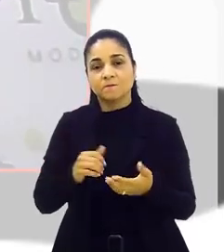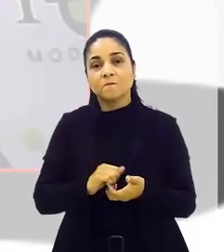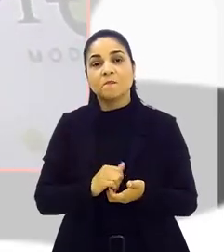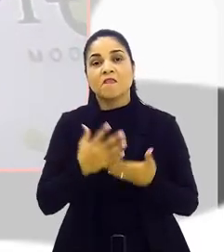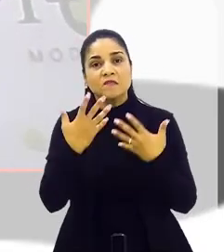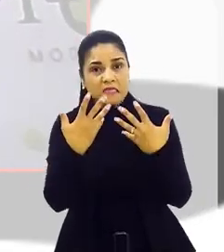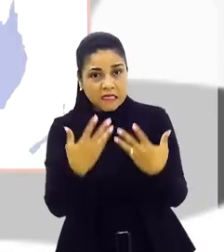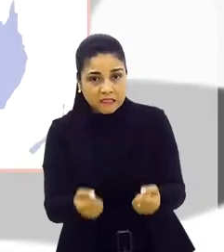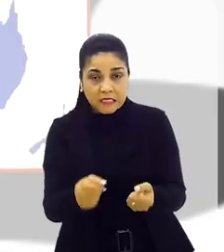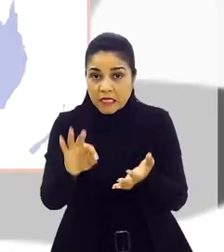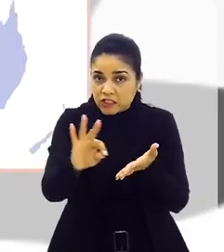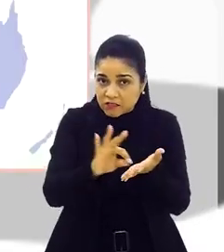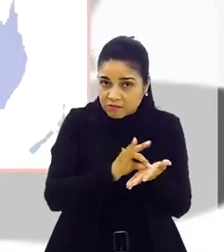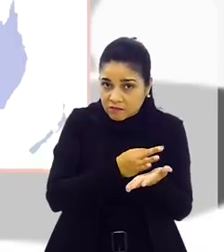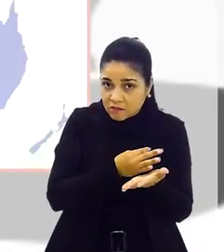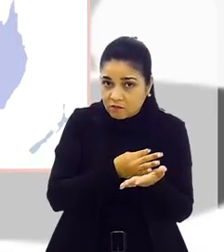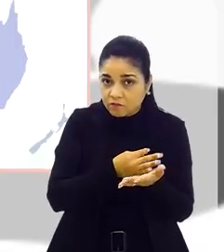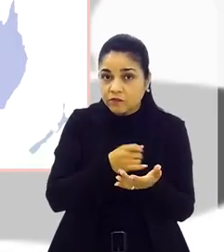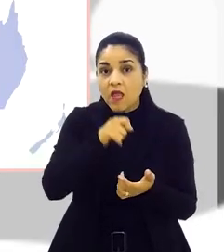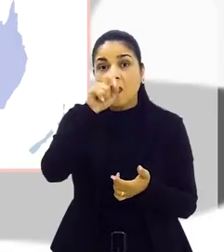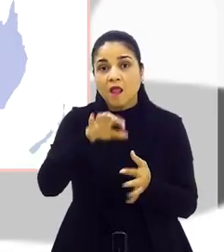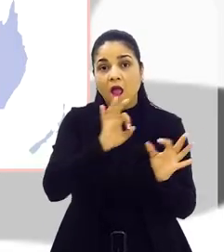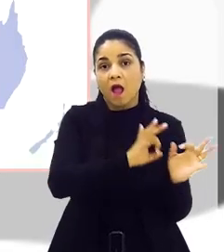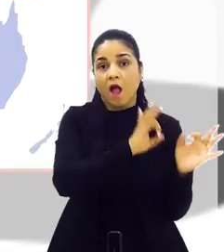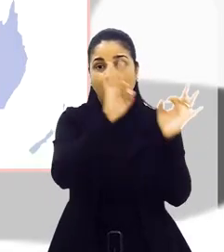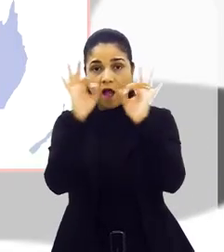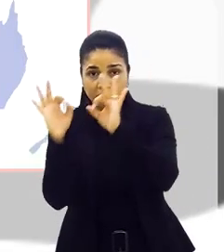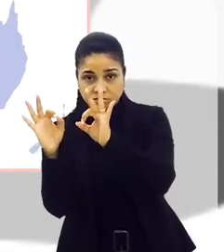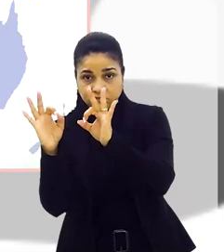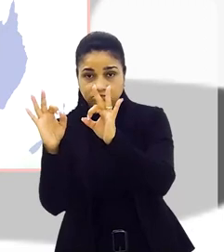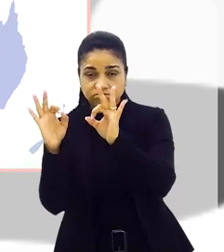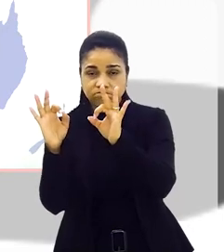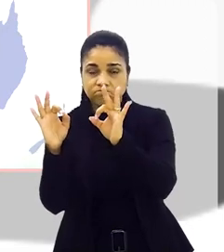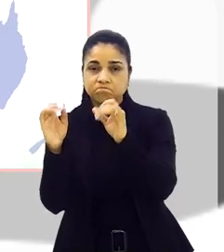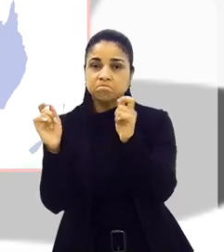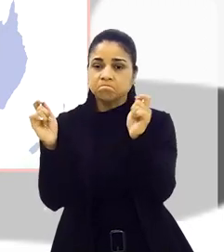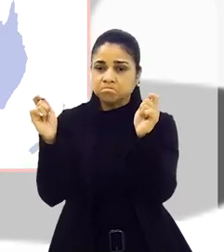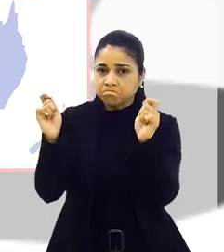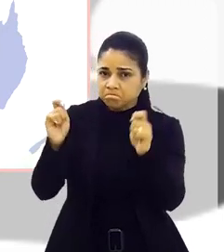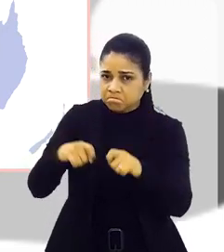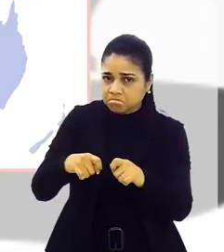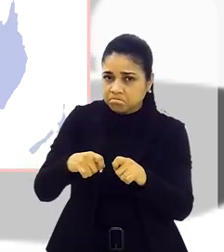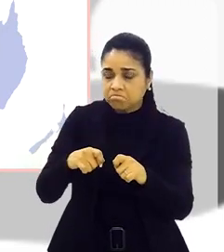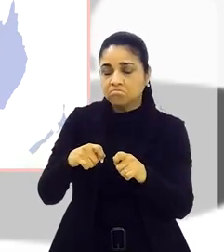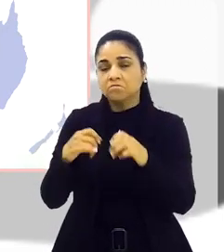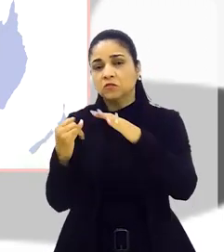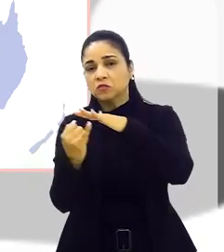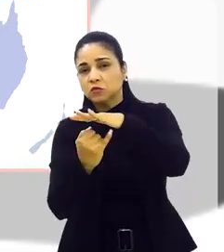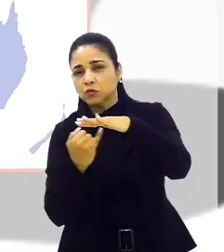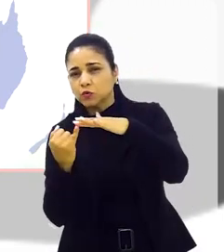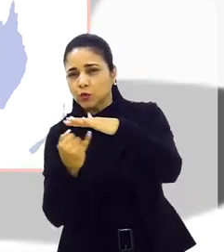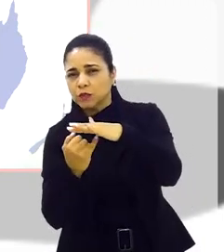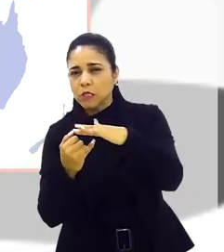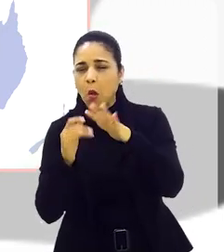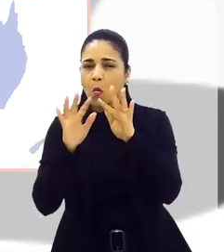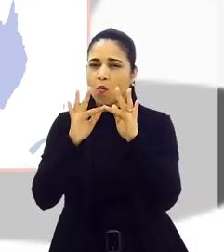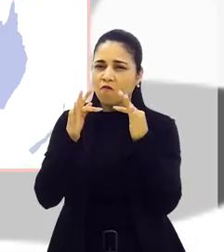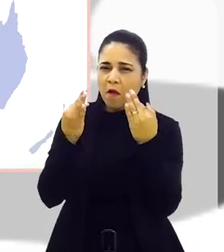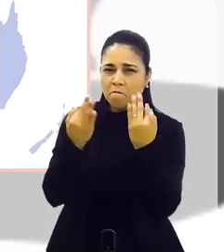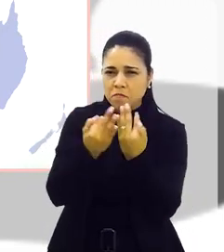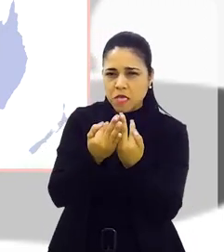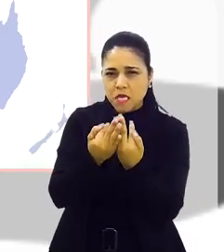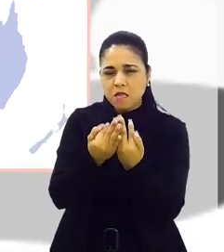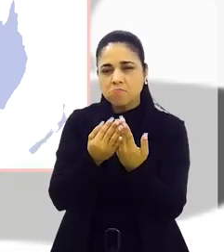isso. Você está aceitando inscrição? Quer dizer, quem nos assiste agora e que eventualmente tem na sua instituição ou tem